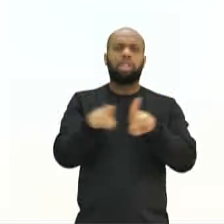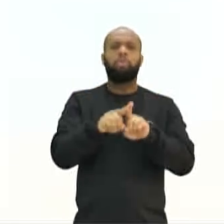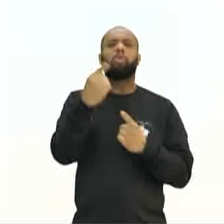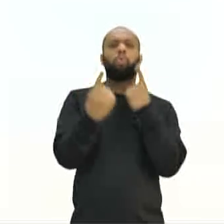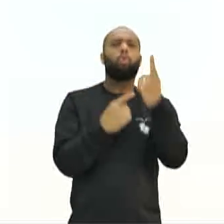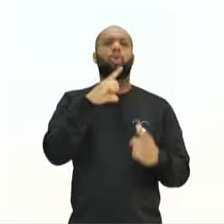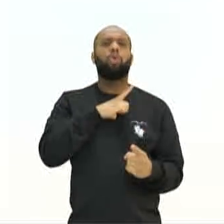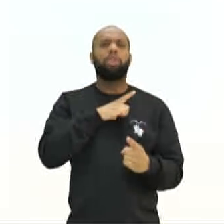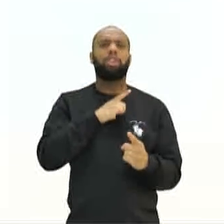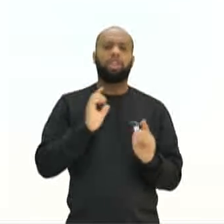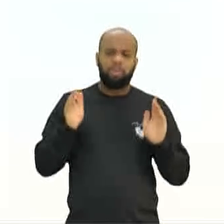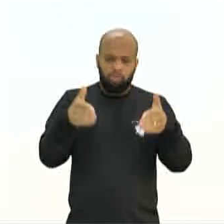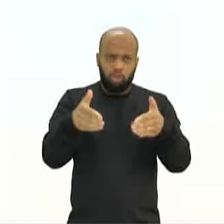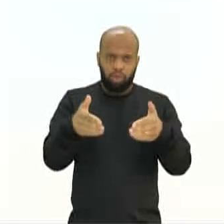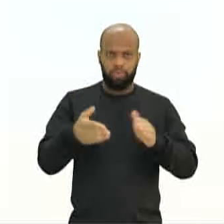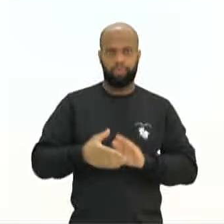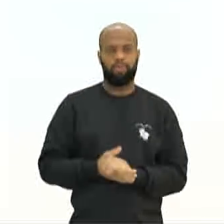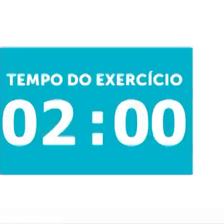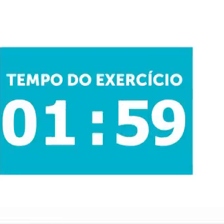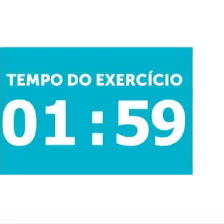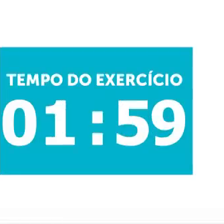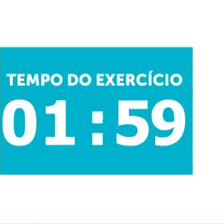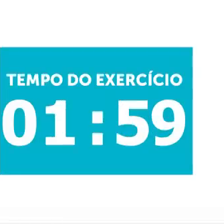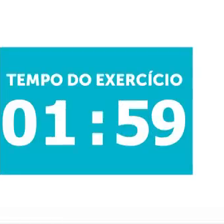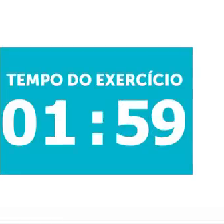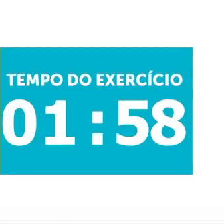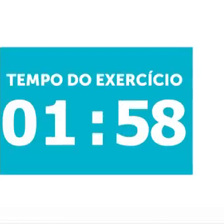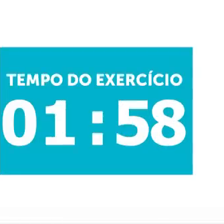talvez este público.